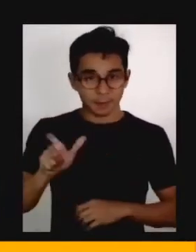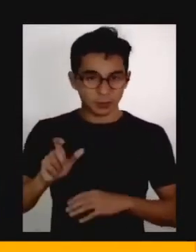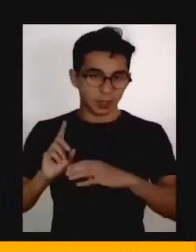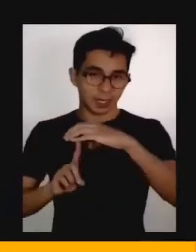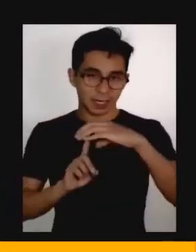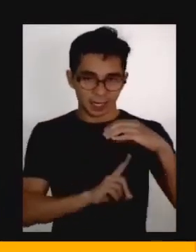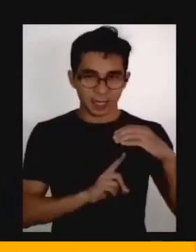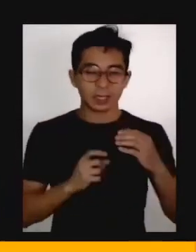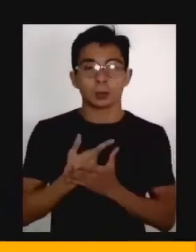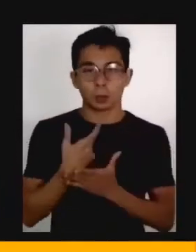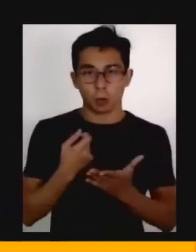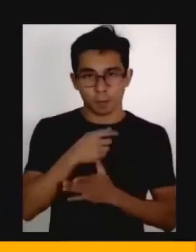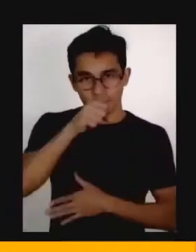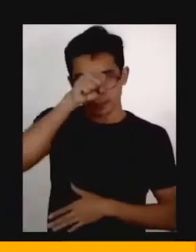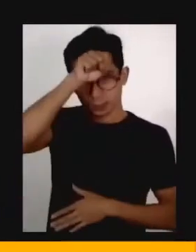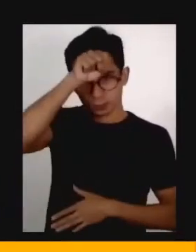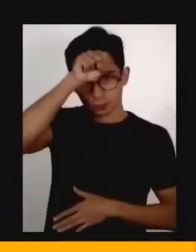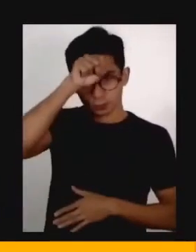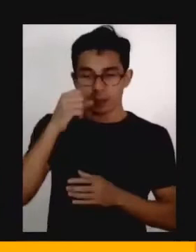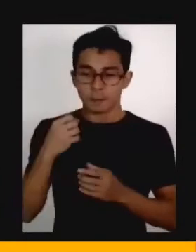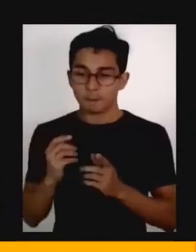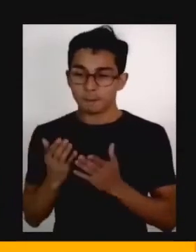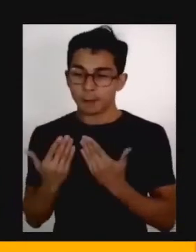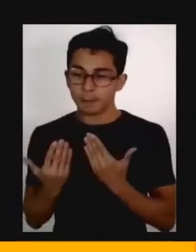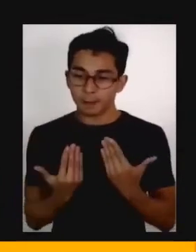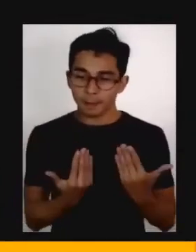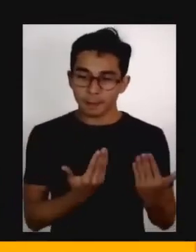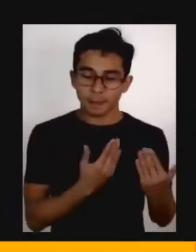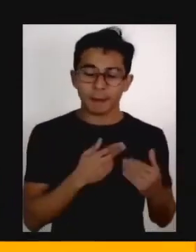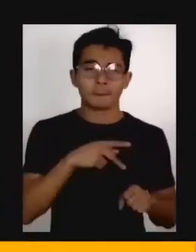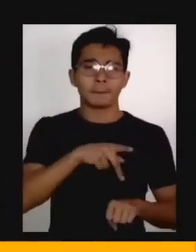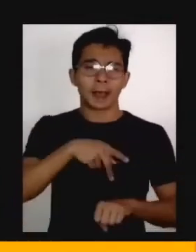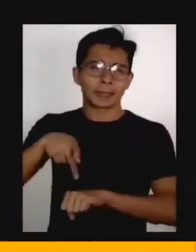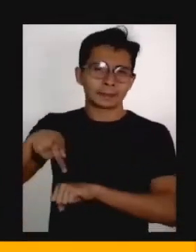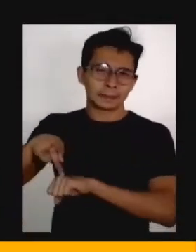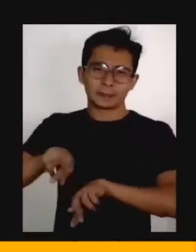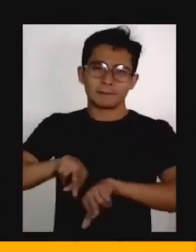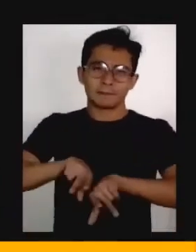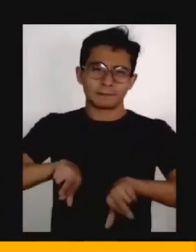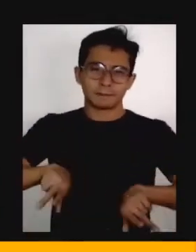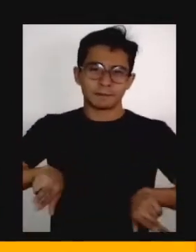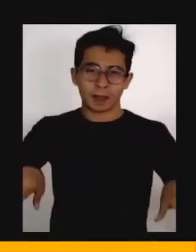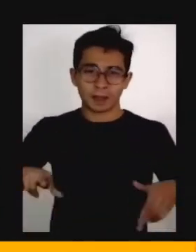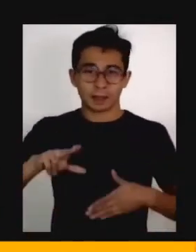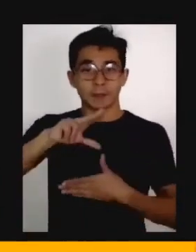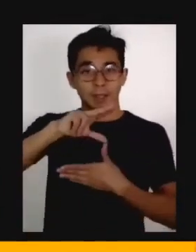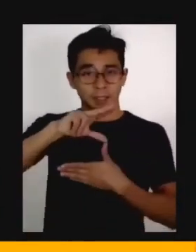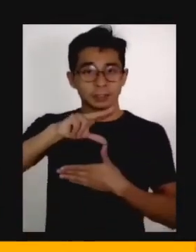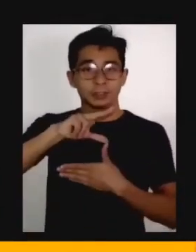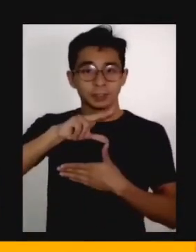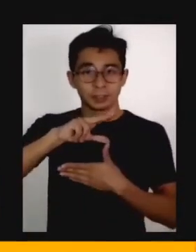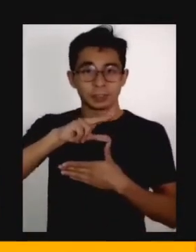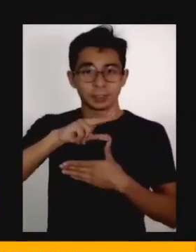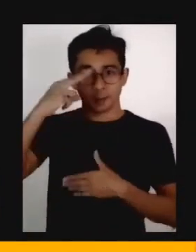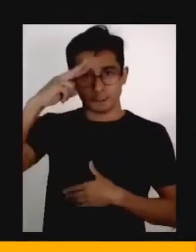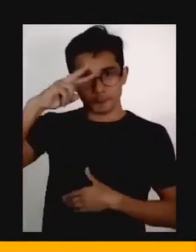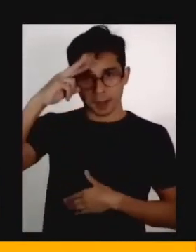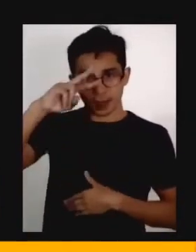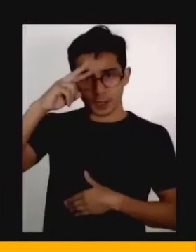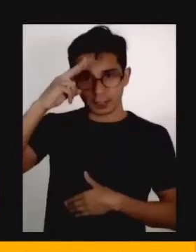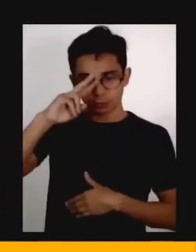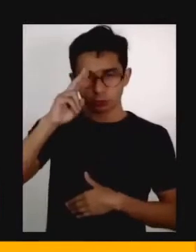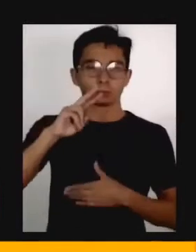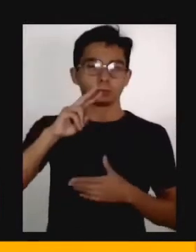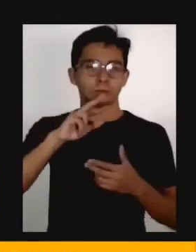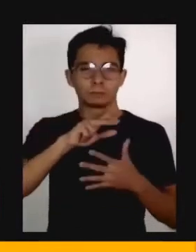compradores, dentro de todos os países onde a gente atua na América Latina, ou seja, de México para baixo, né? Então,